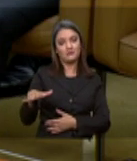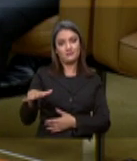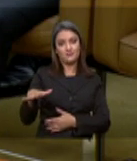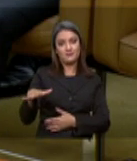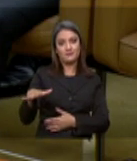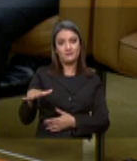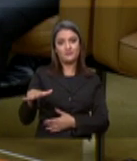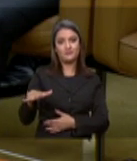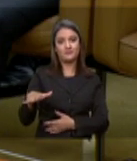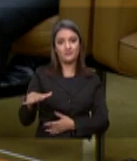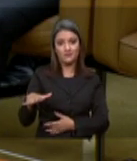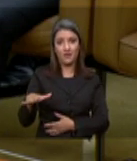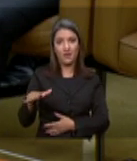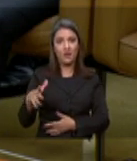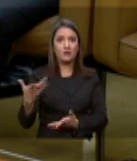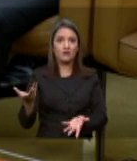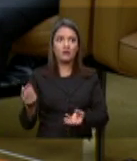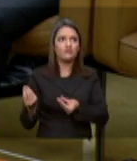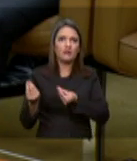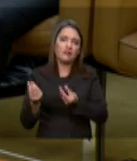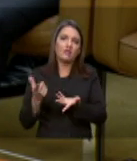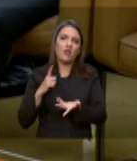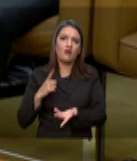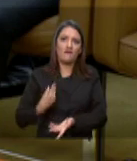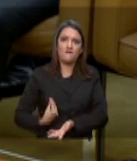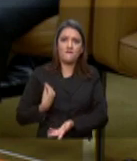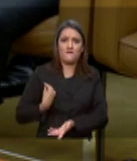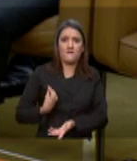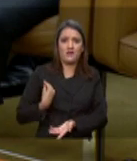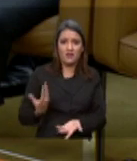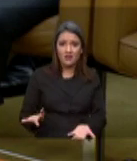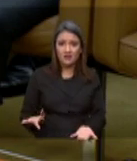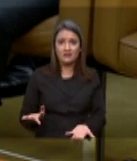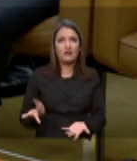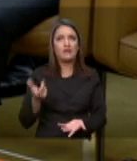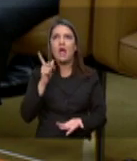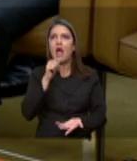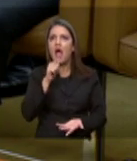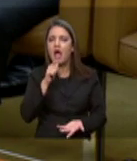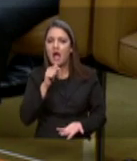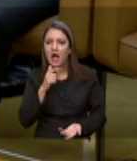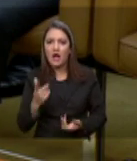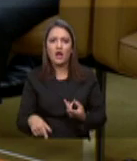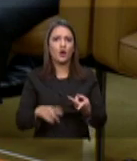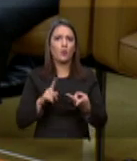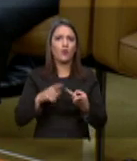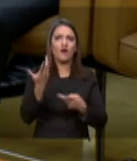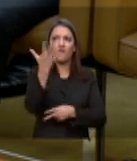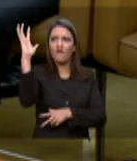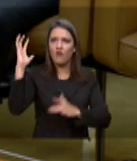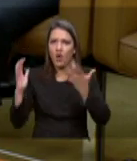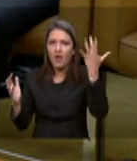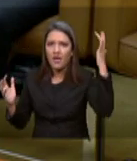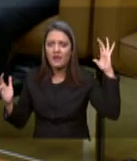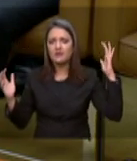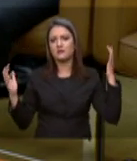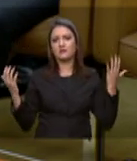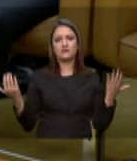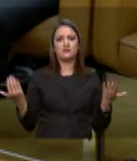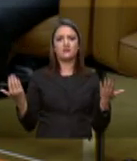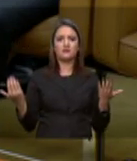provimento de vida, né? Maior quantidade de água, as florestas,